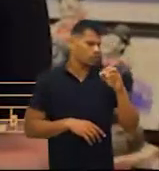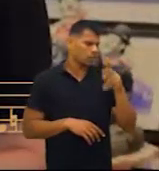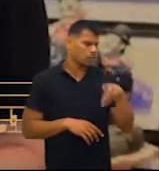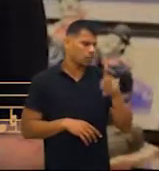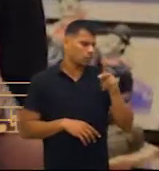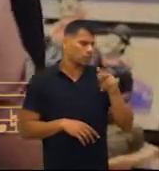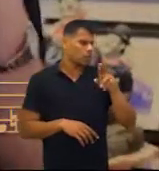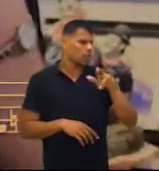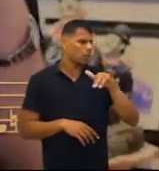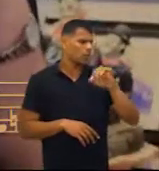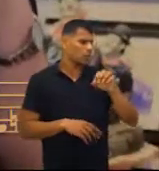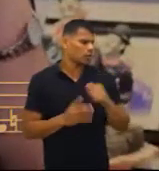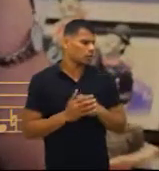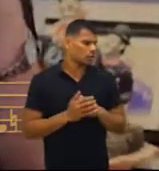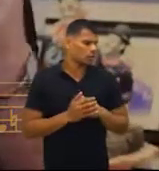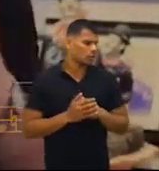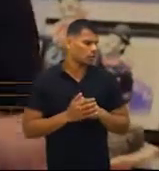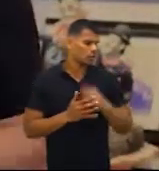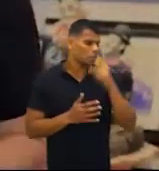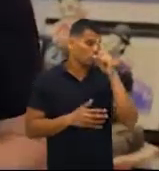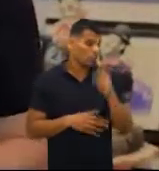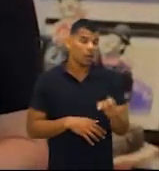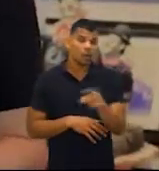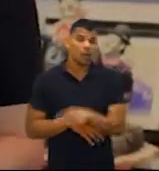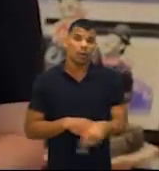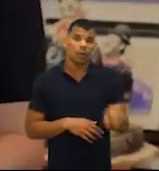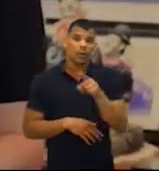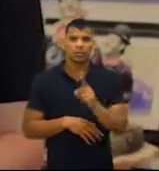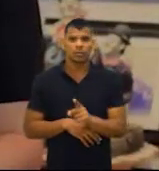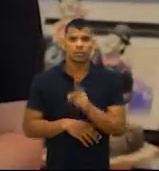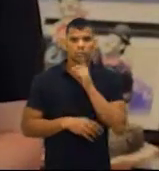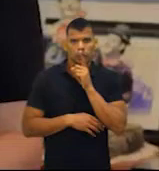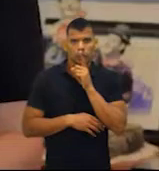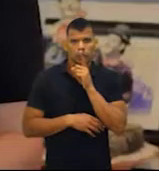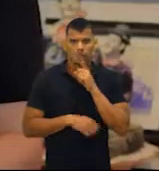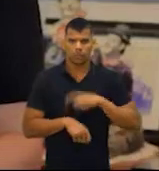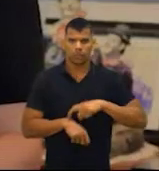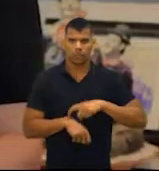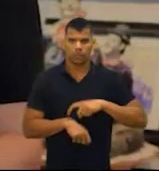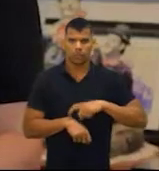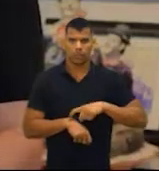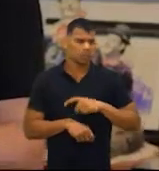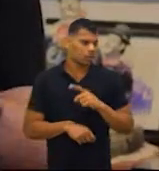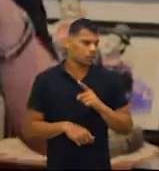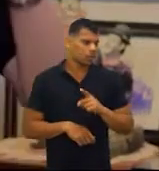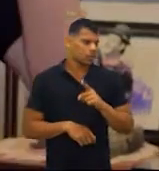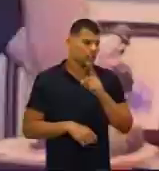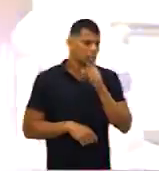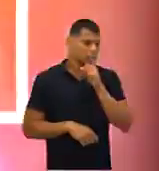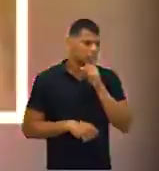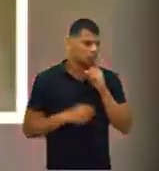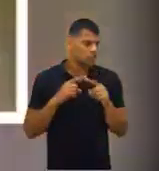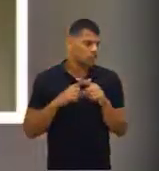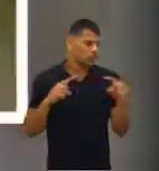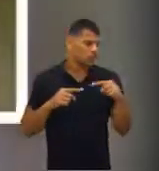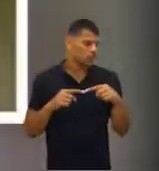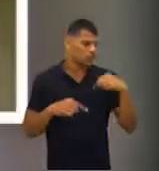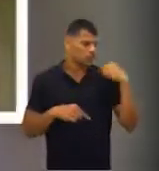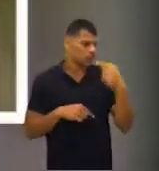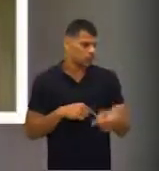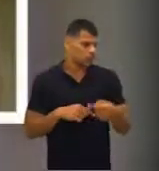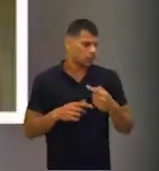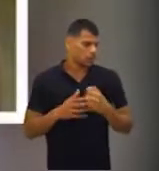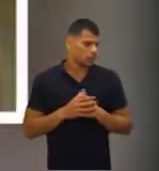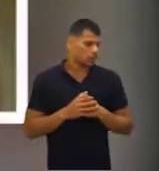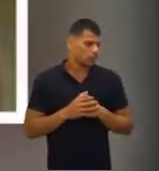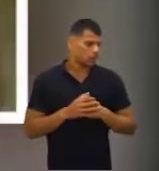Sec, que veio agora na minha cabeça, aqui na minha memória, uma participação sua no Rock in Rio, que você mandou ali, milhões